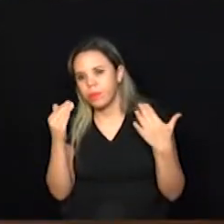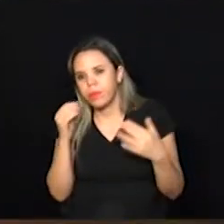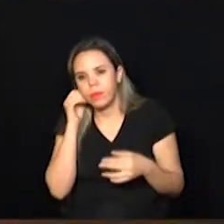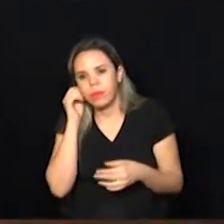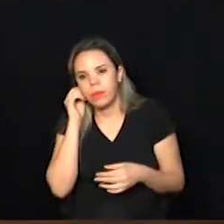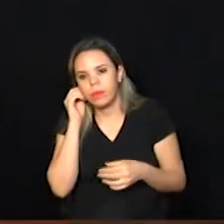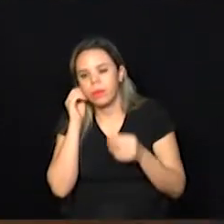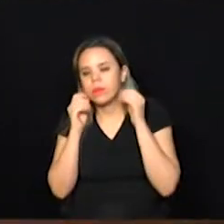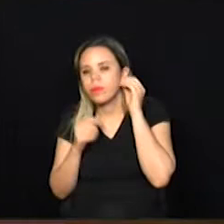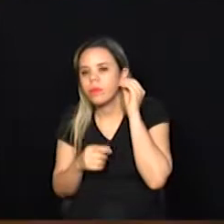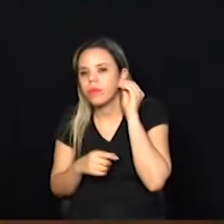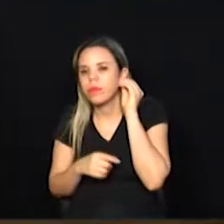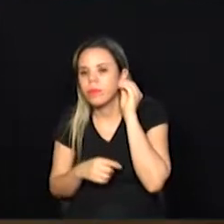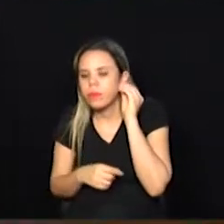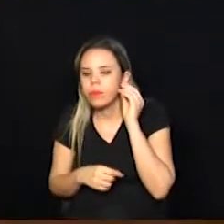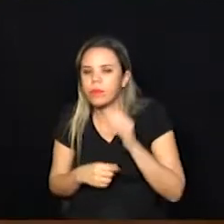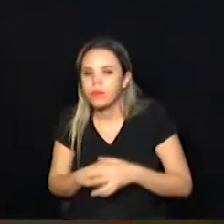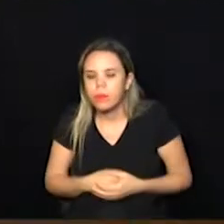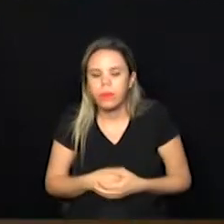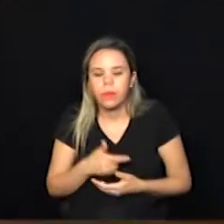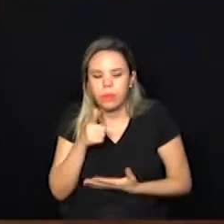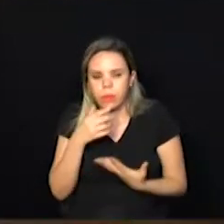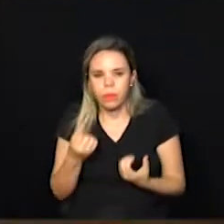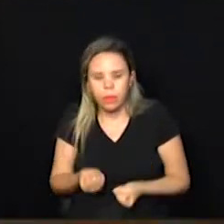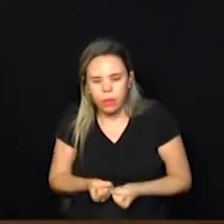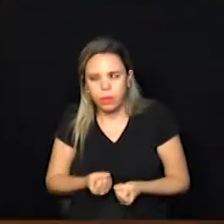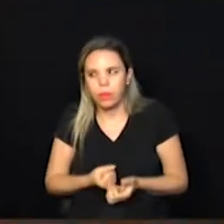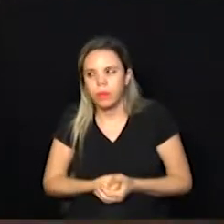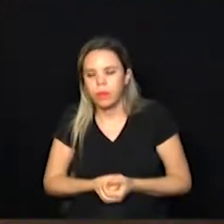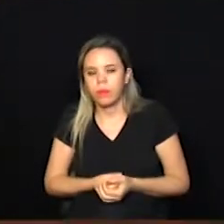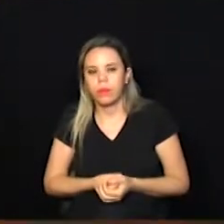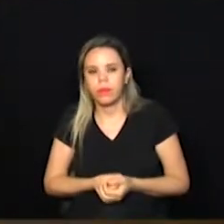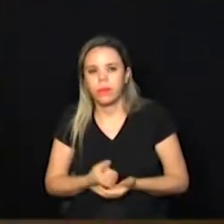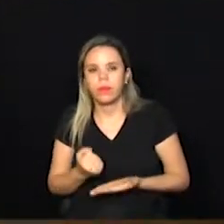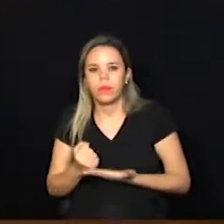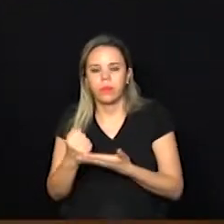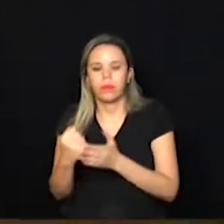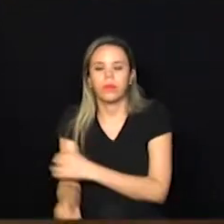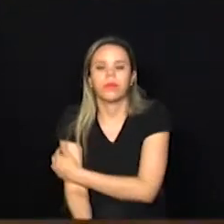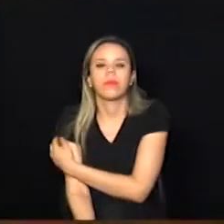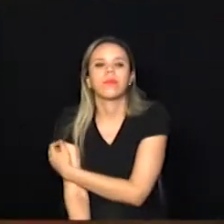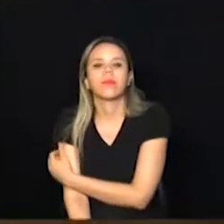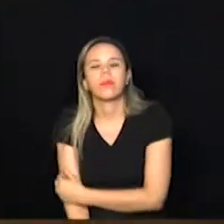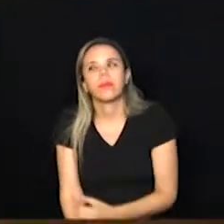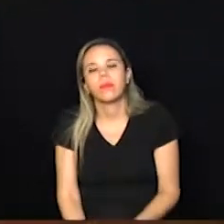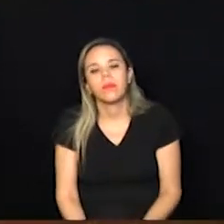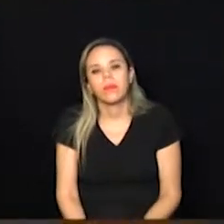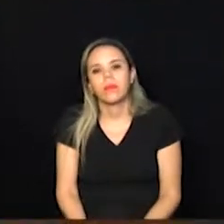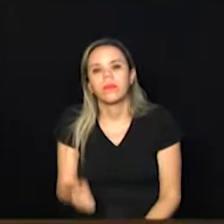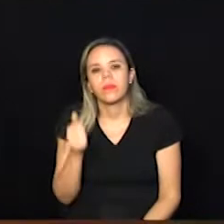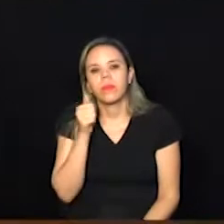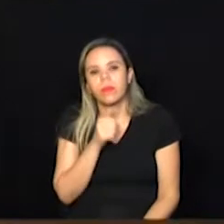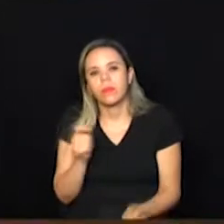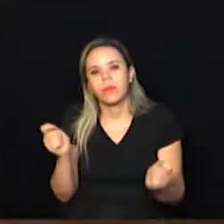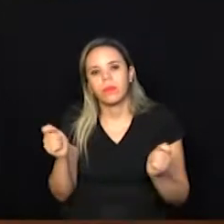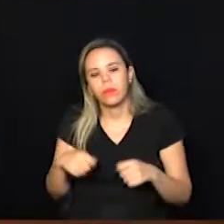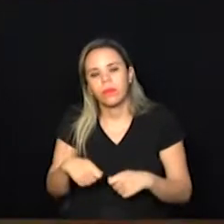né, para concessão do auxílio, mas para que a mulher